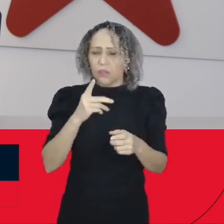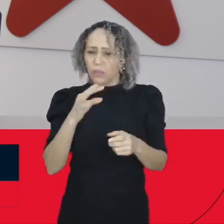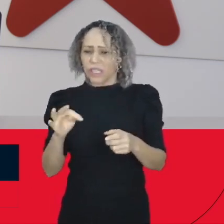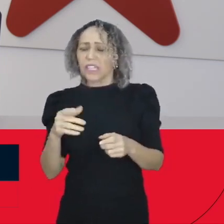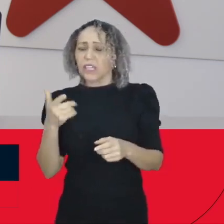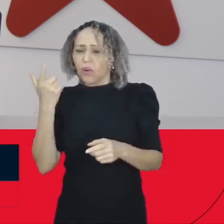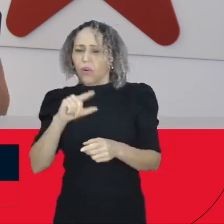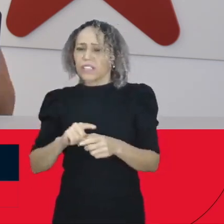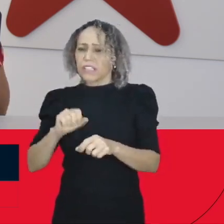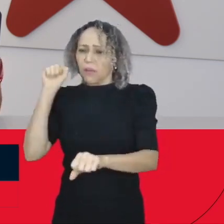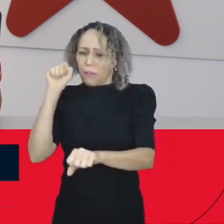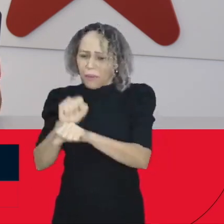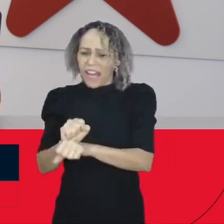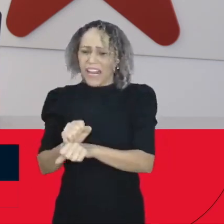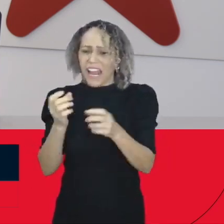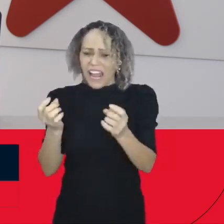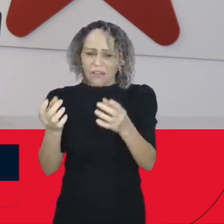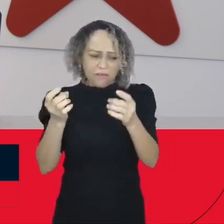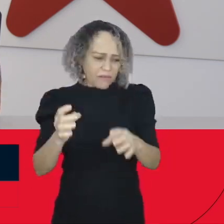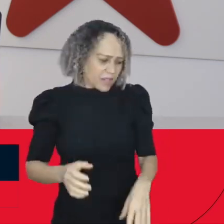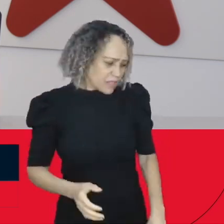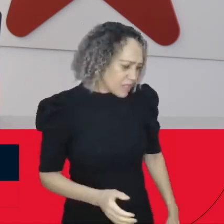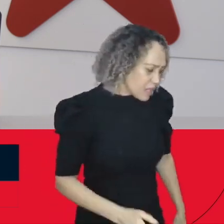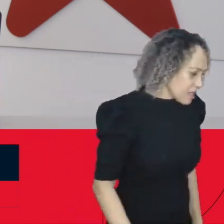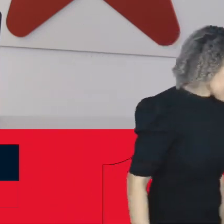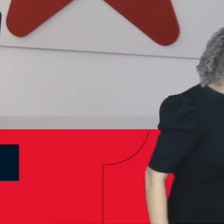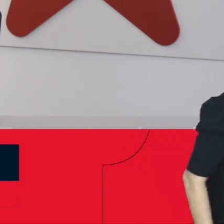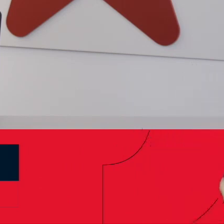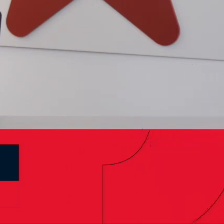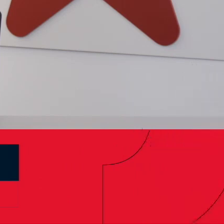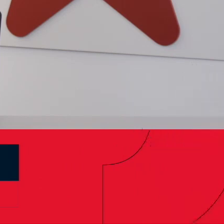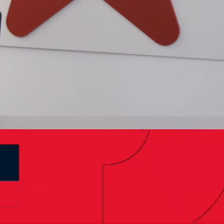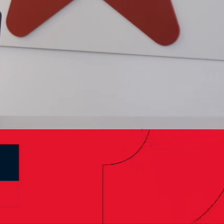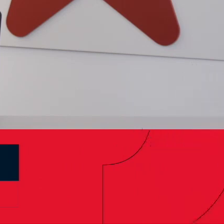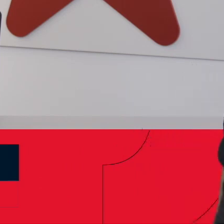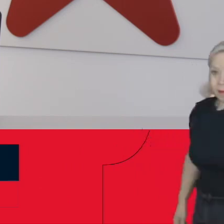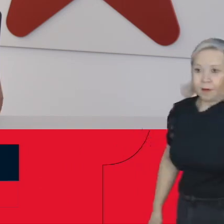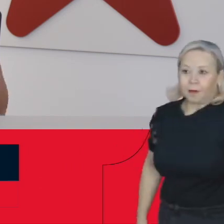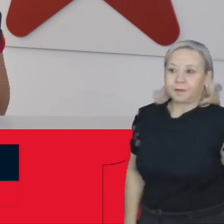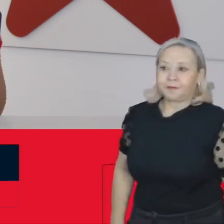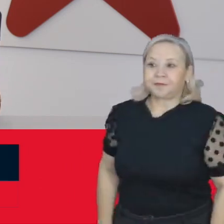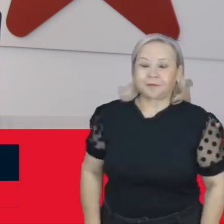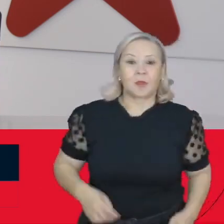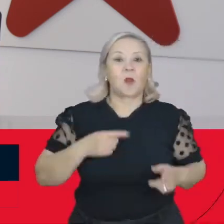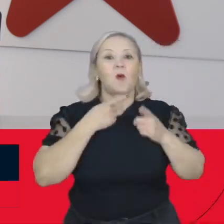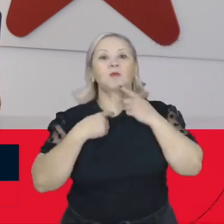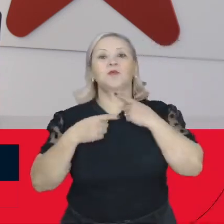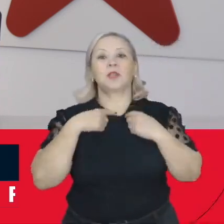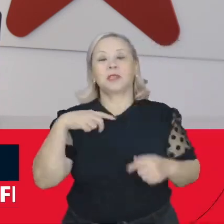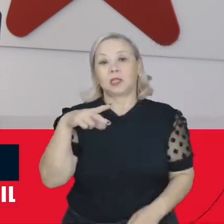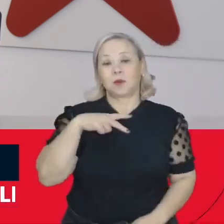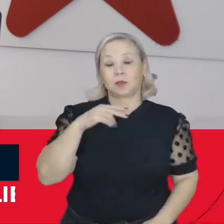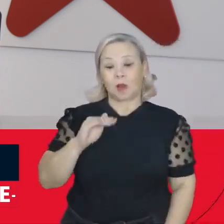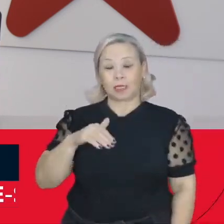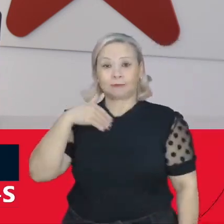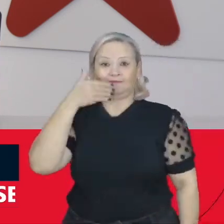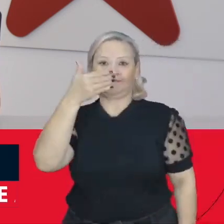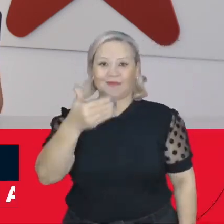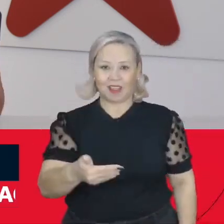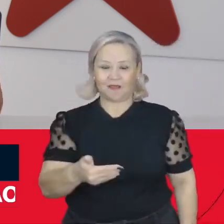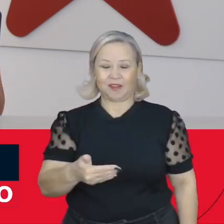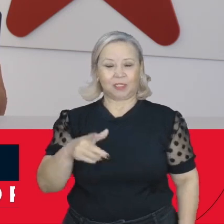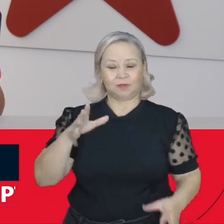ele renunciou, né? Ele colocou os interesses pessoais, que ele tinha o interesse de concorrer à presidência, à frente dos interesses da população